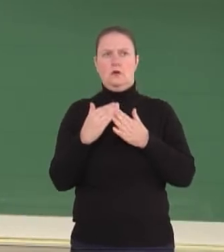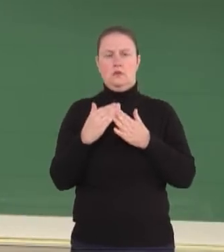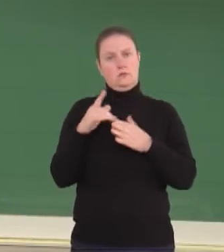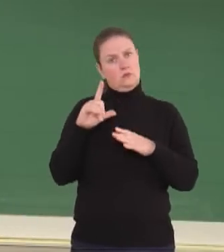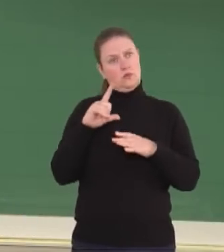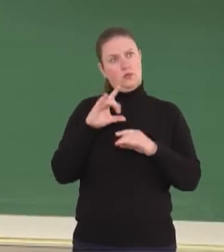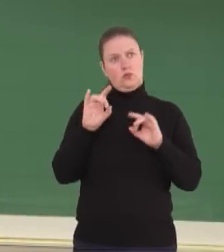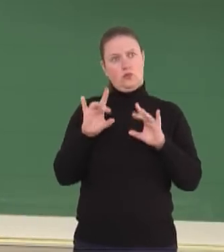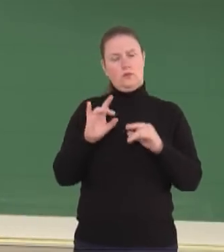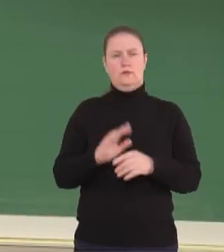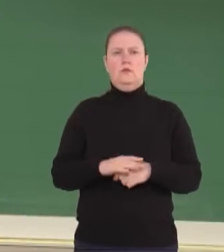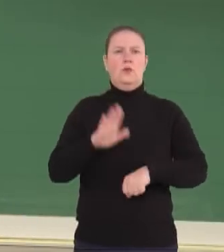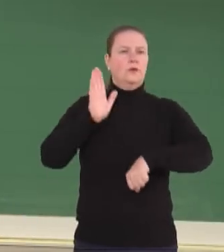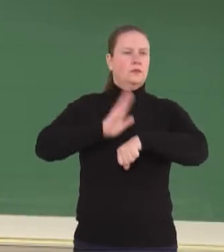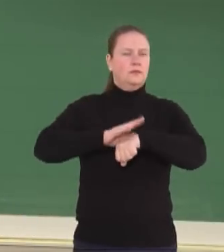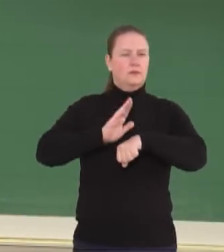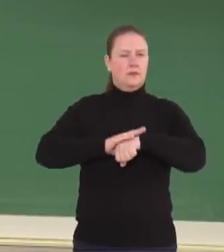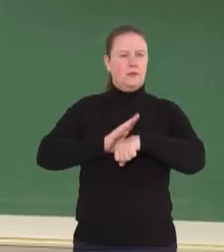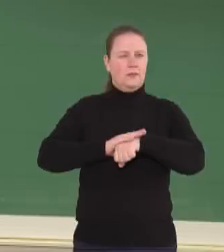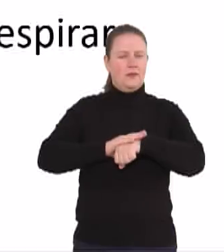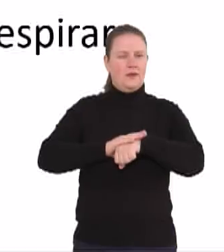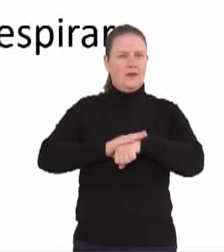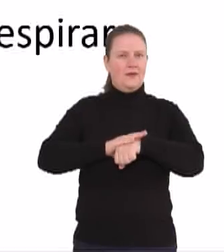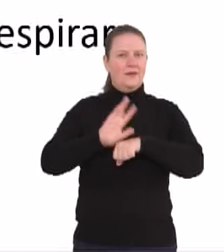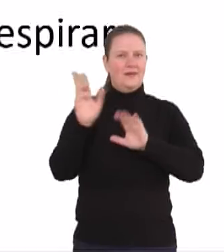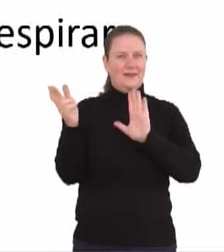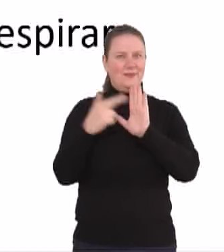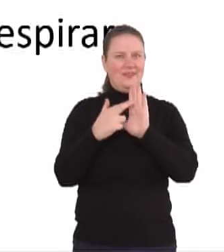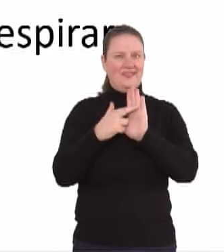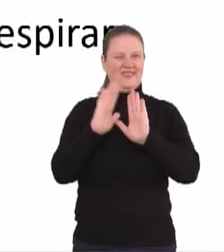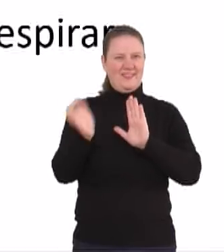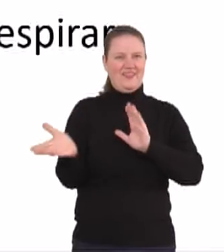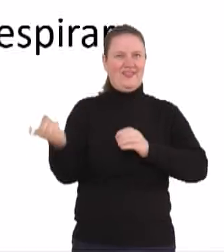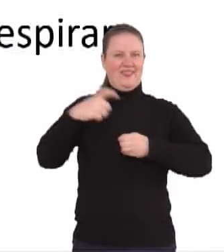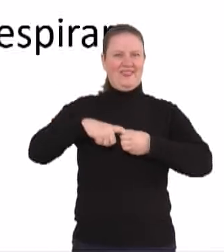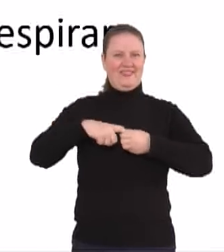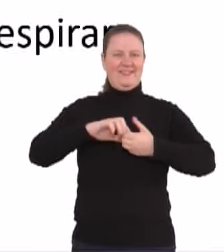respirar? Um tempinho para pensar essa questão e tentar responder.